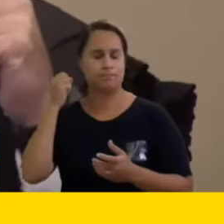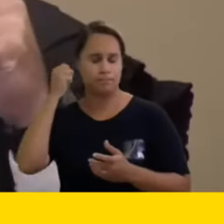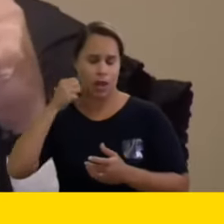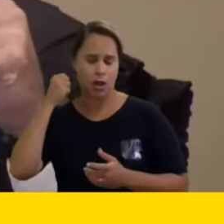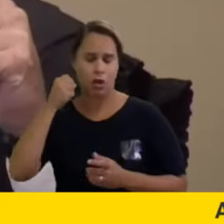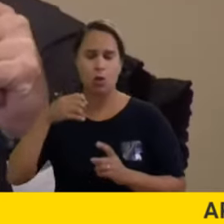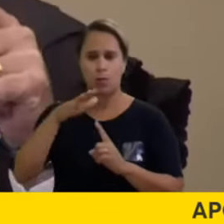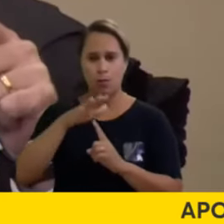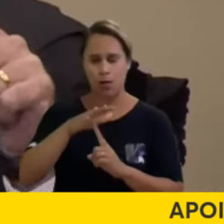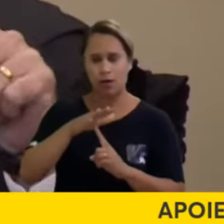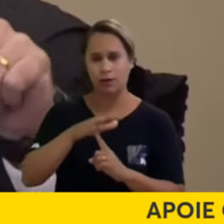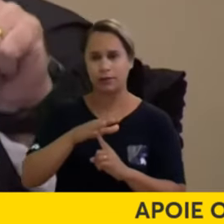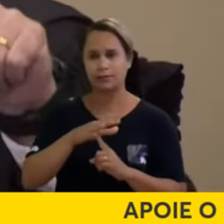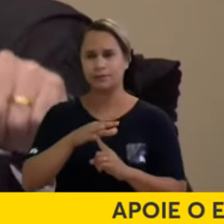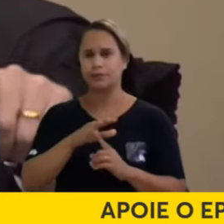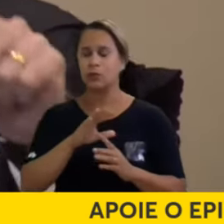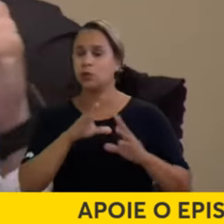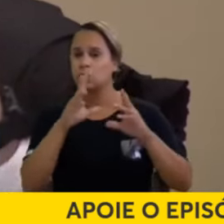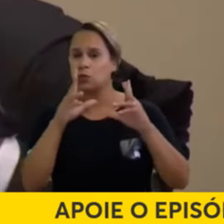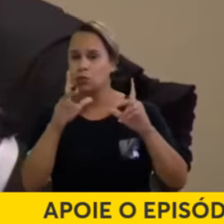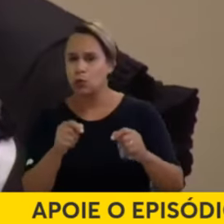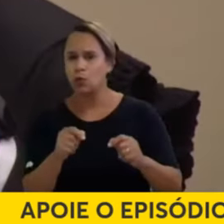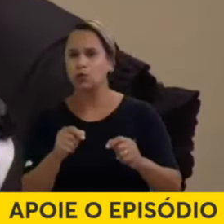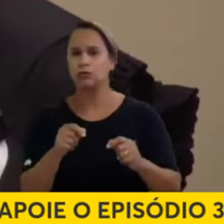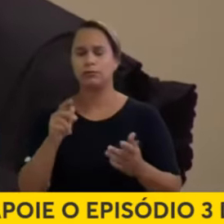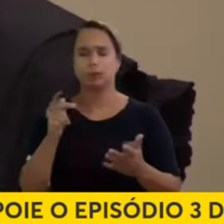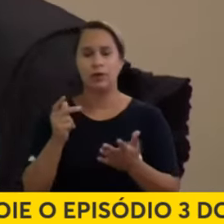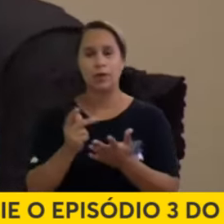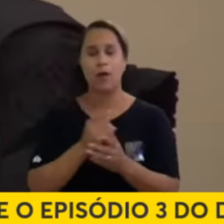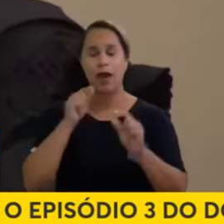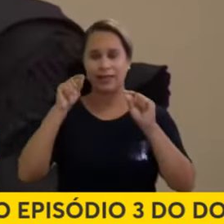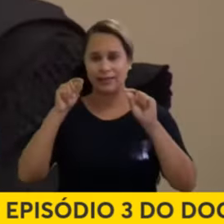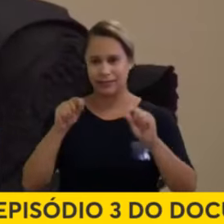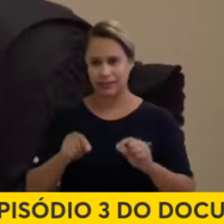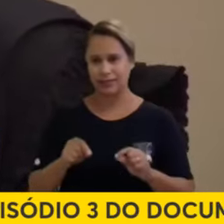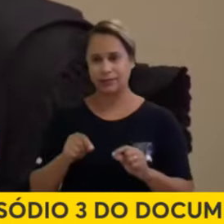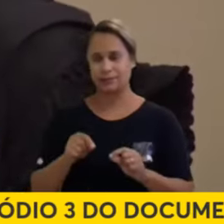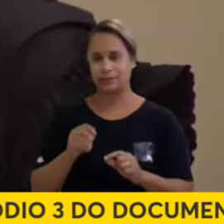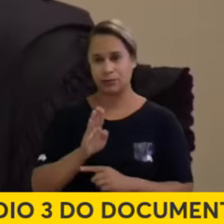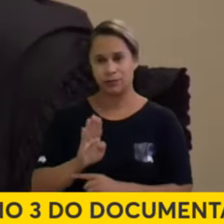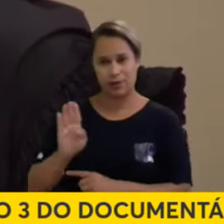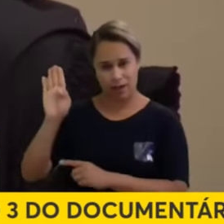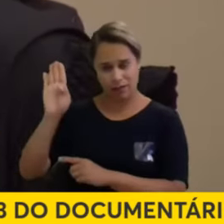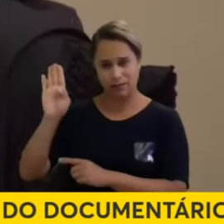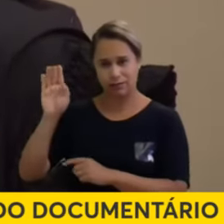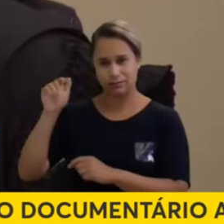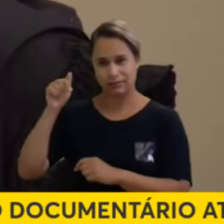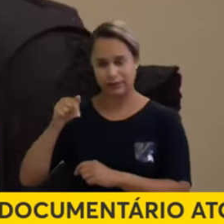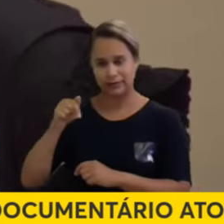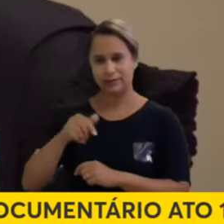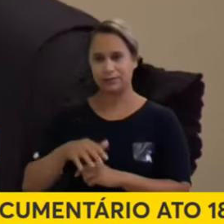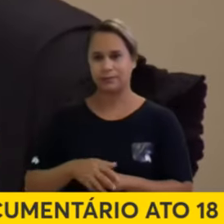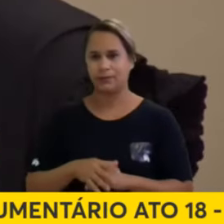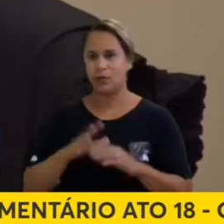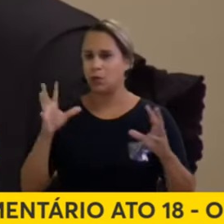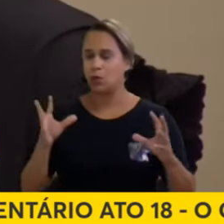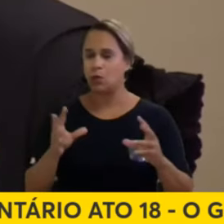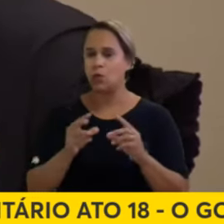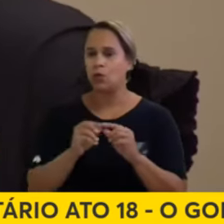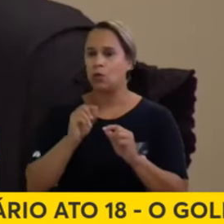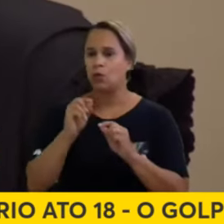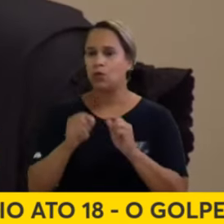presidencial tivessem sido realizados no estado destino da candidatura realmente para que fosse possível concluir que o investigado moro